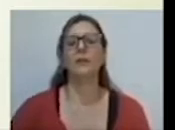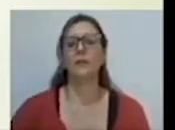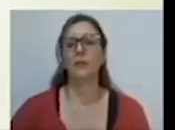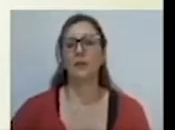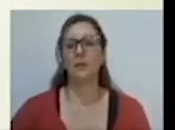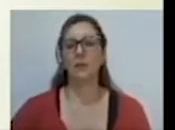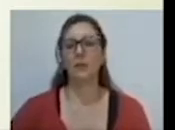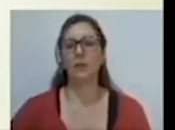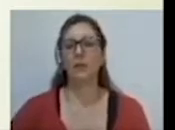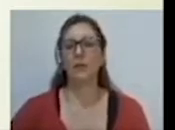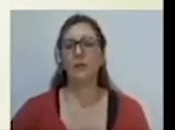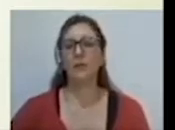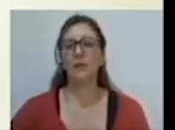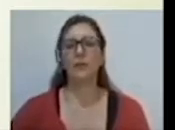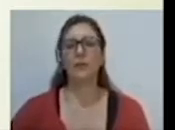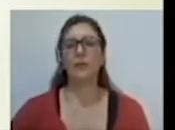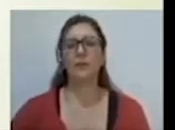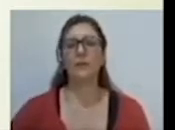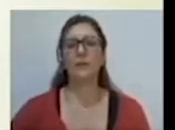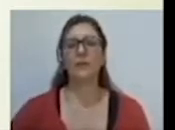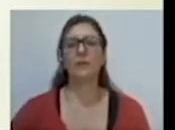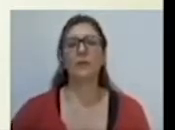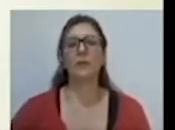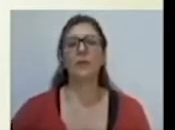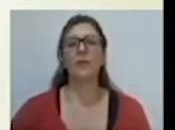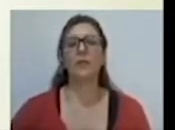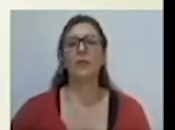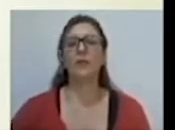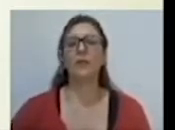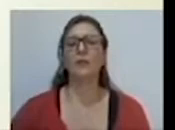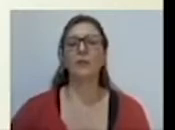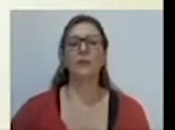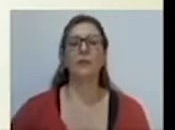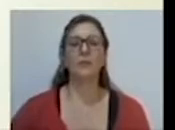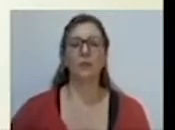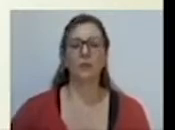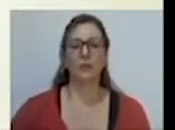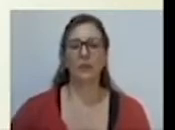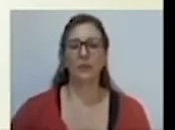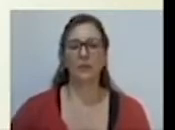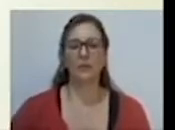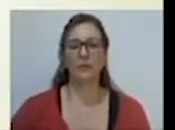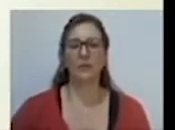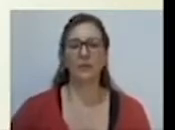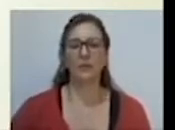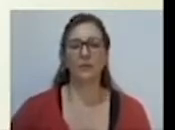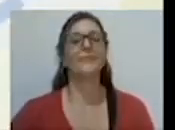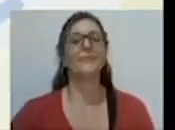é a circulação que ocorre dentro do coração, e sobre a nutrição do coração.